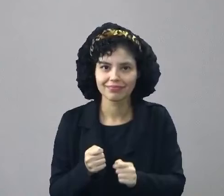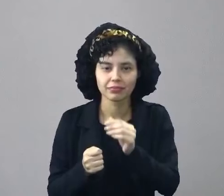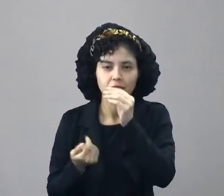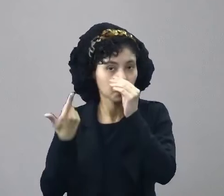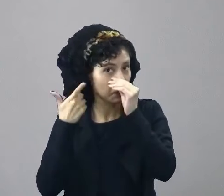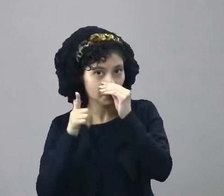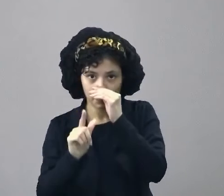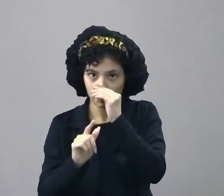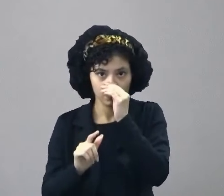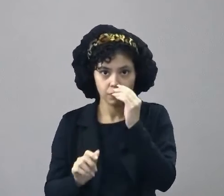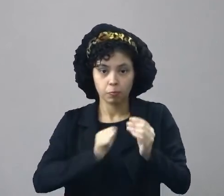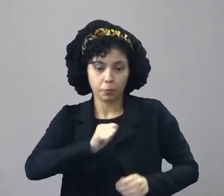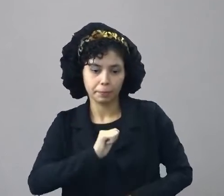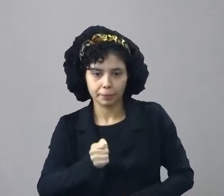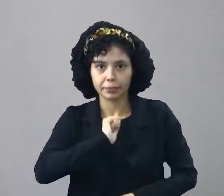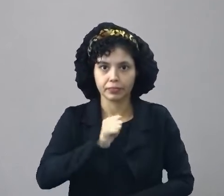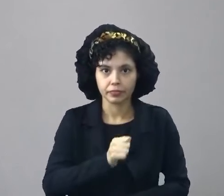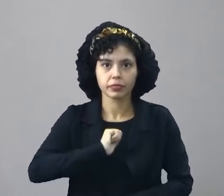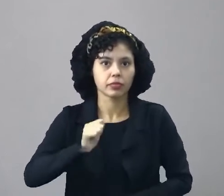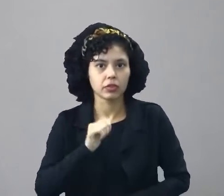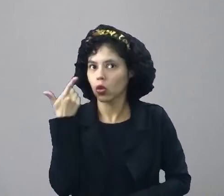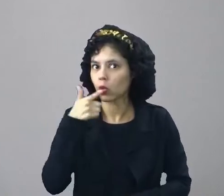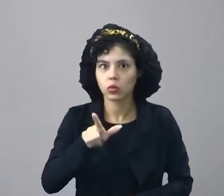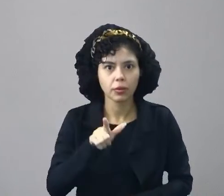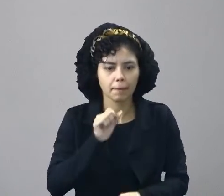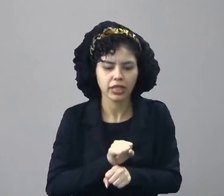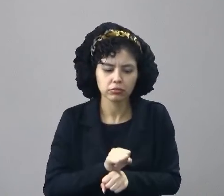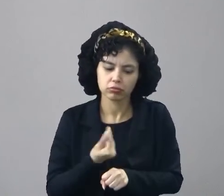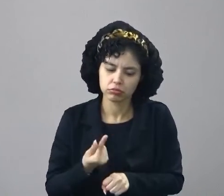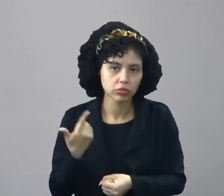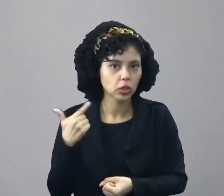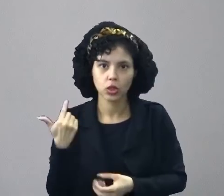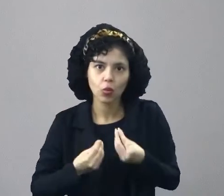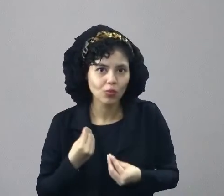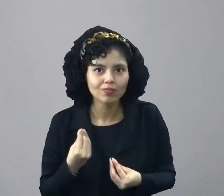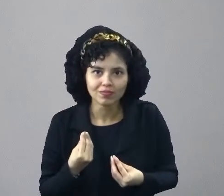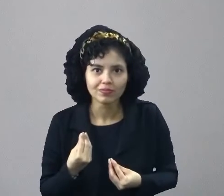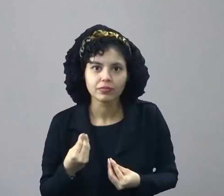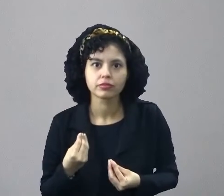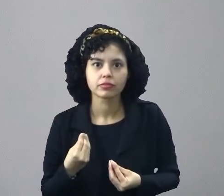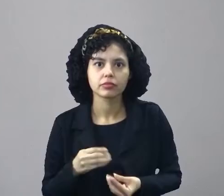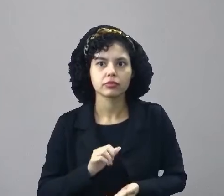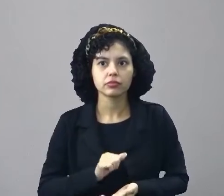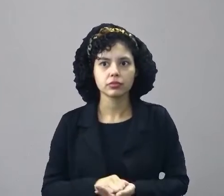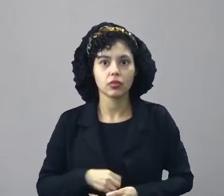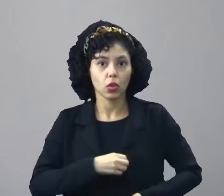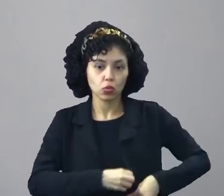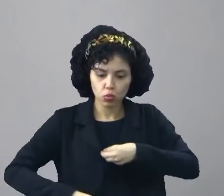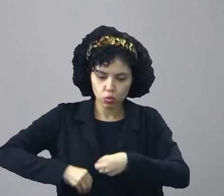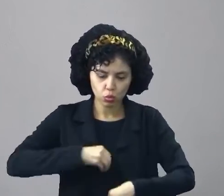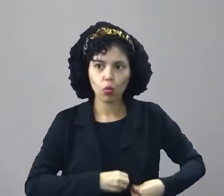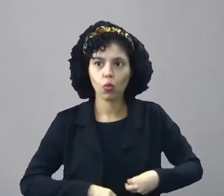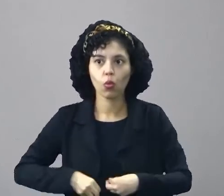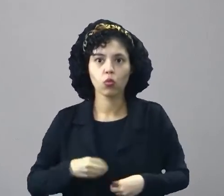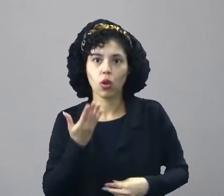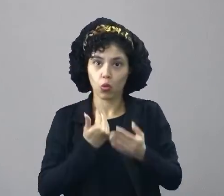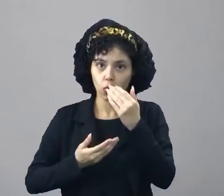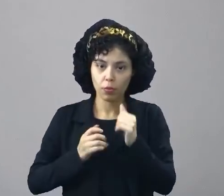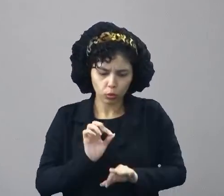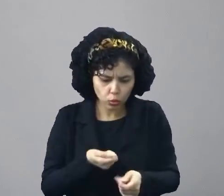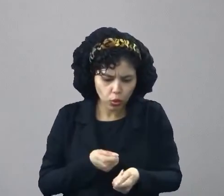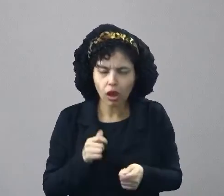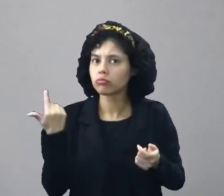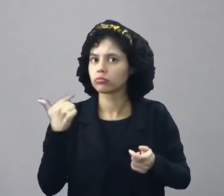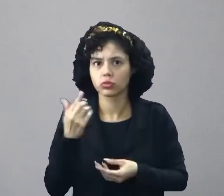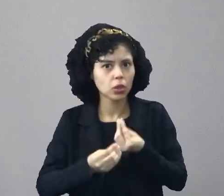não conseguimos controlar nosso batimento cardíaco, porque é algo involuntário. Não conseguimos, nossas vísceras, não conseguimos aí controlar,